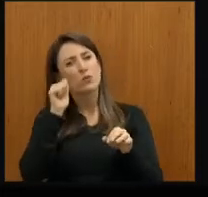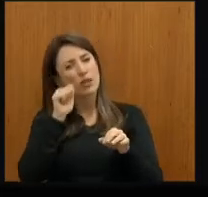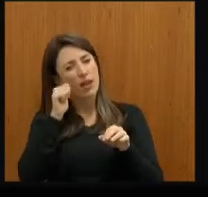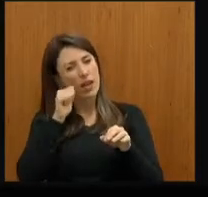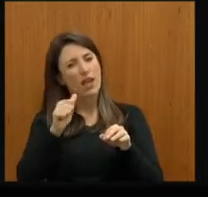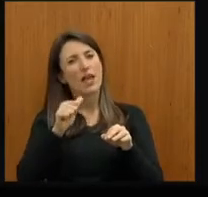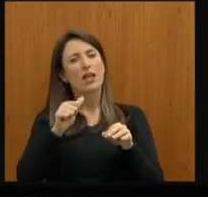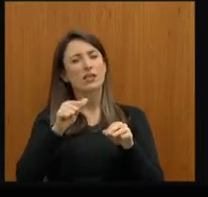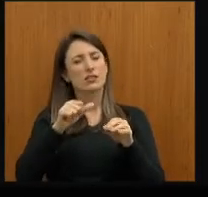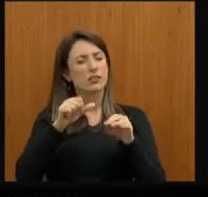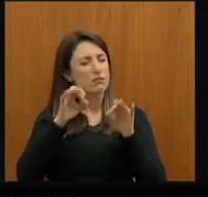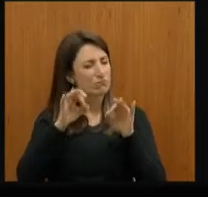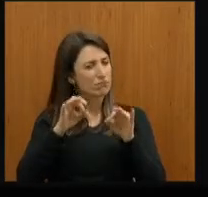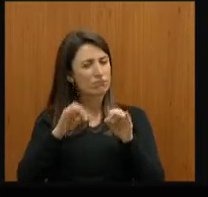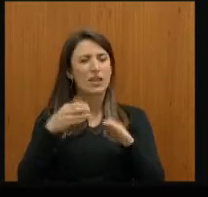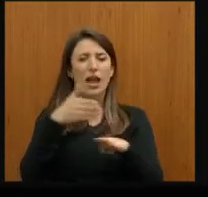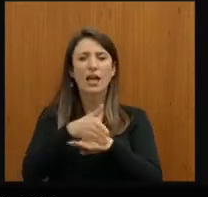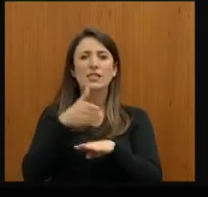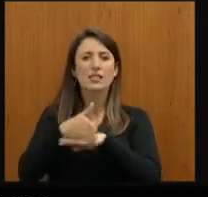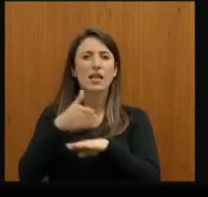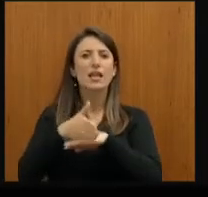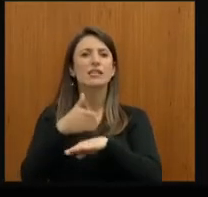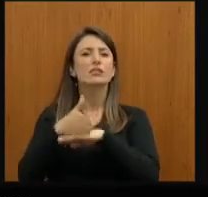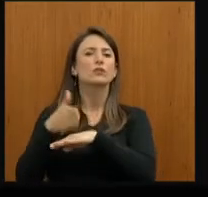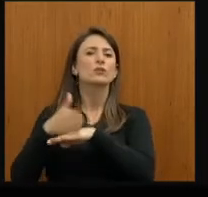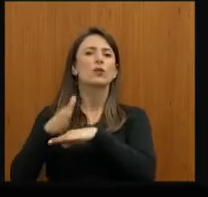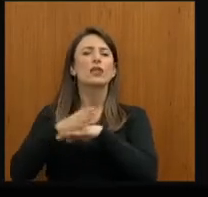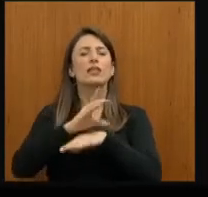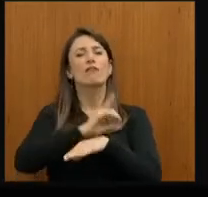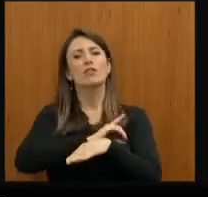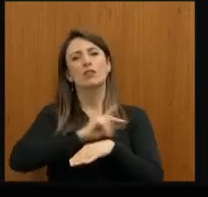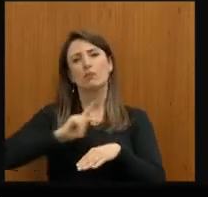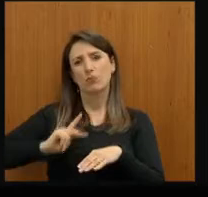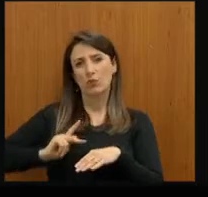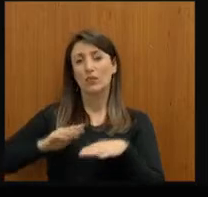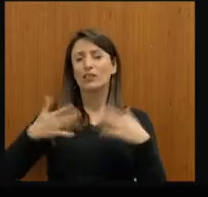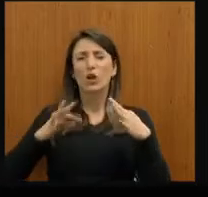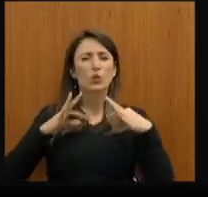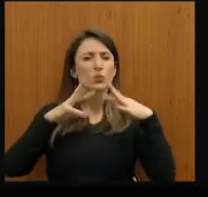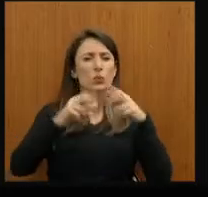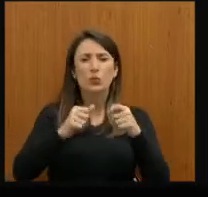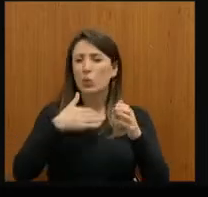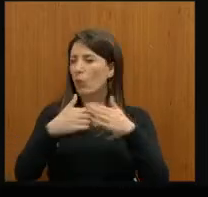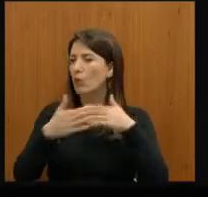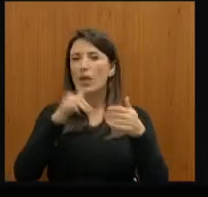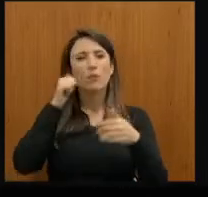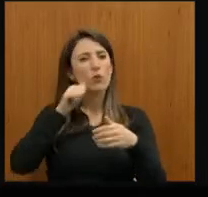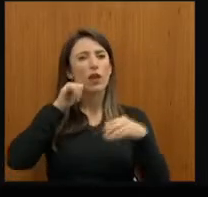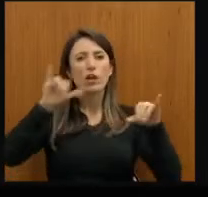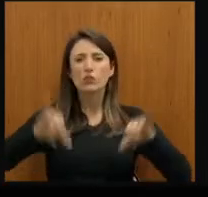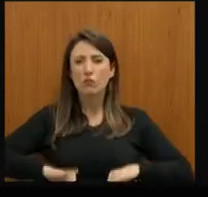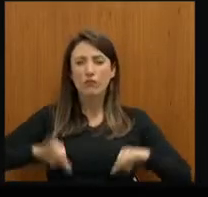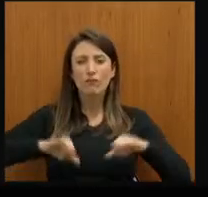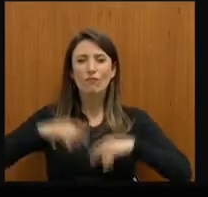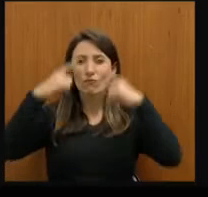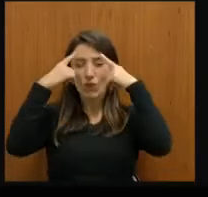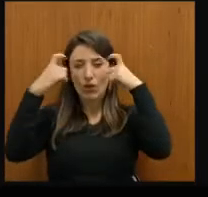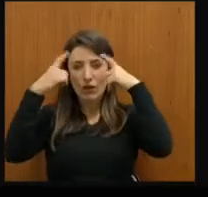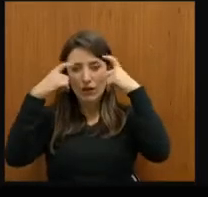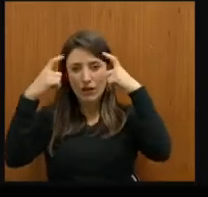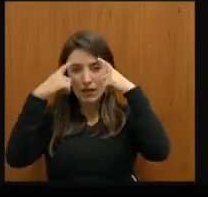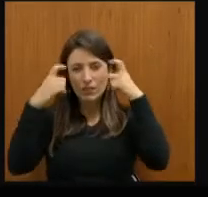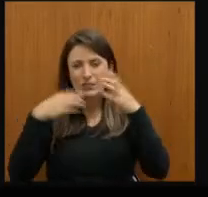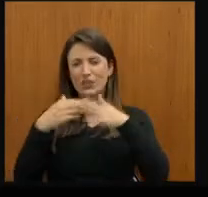serviços da Defensoria Pública então toda e qualquer mulher em situação de violência não importa